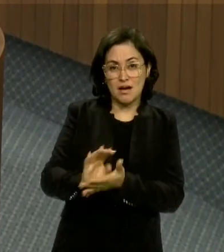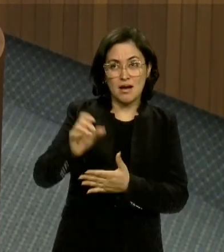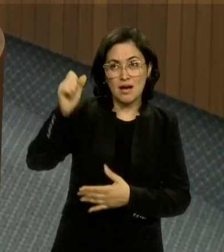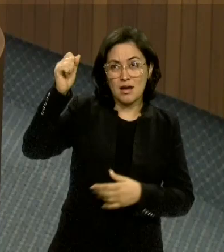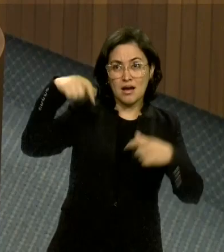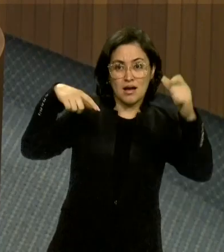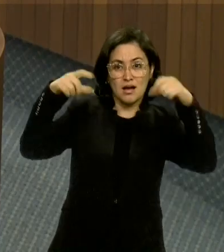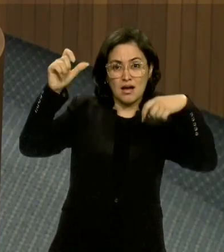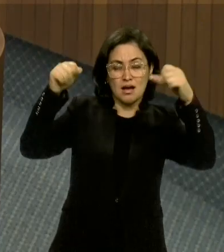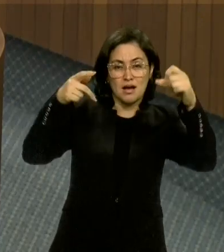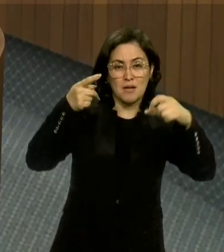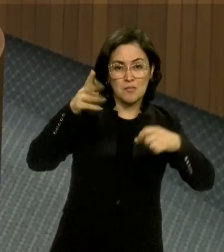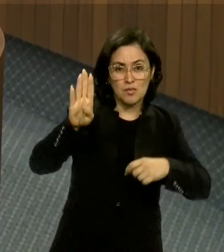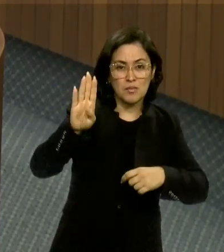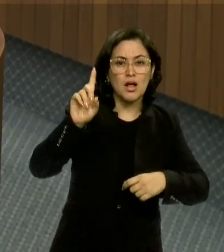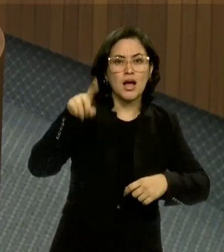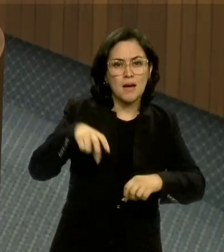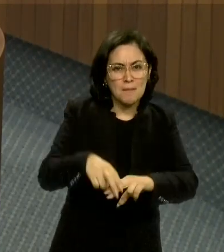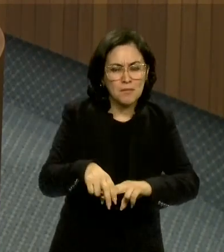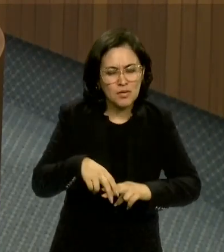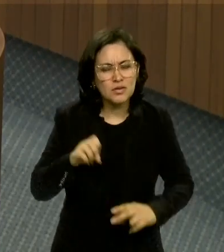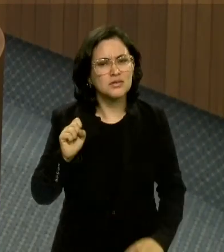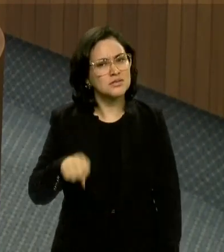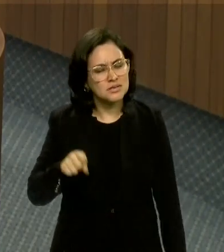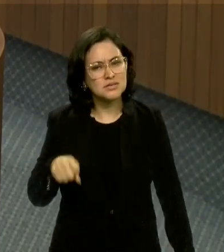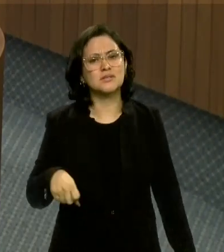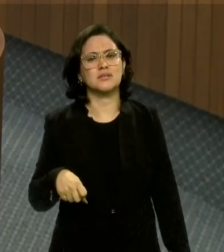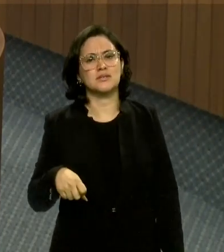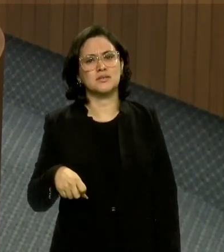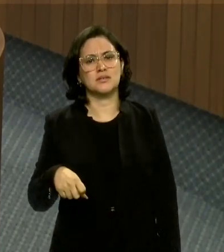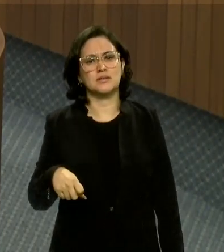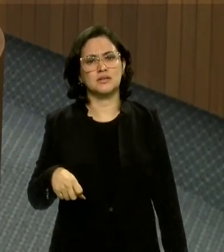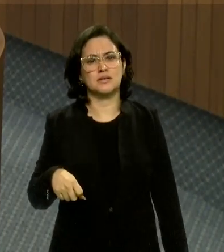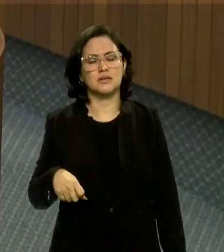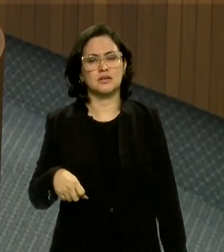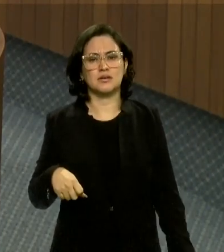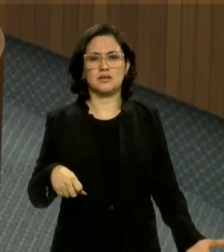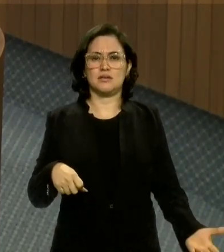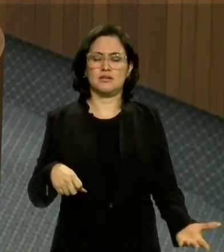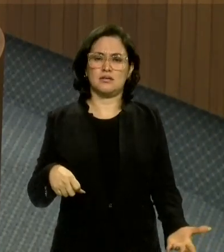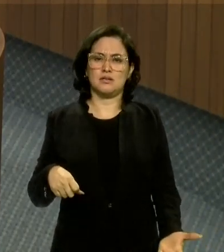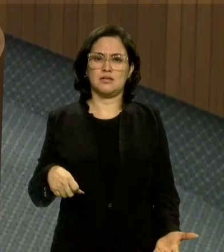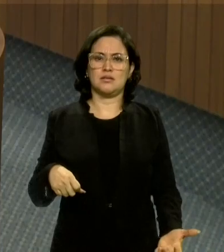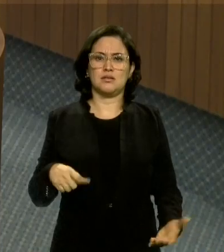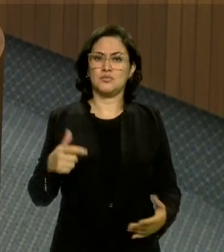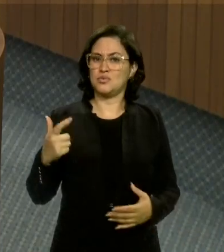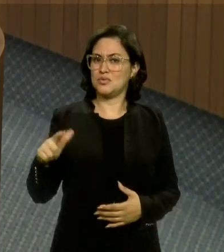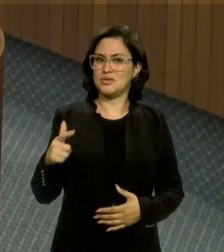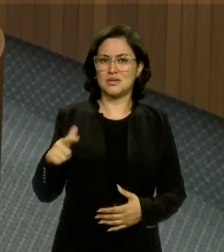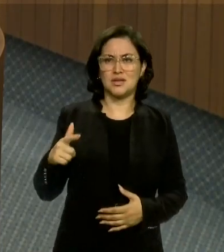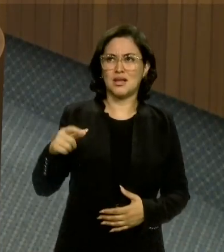pagam, é para isso mesmo. Não tem mais lâmpada halógena na cidade para vender.